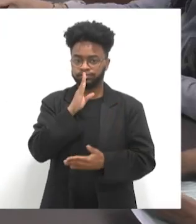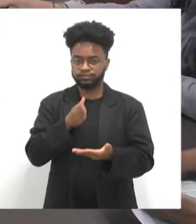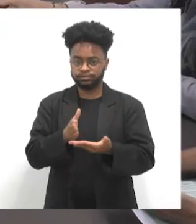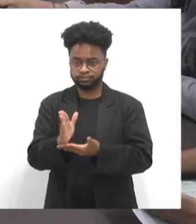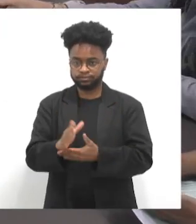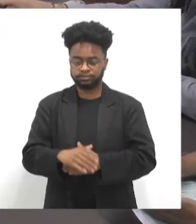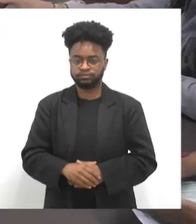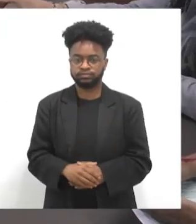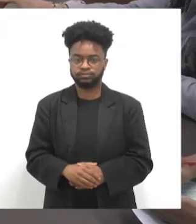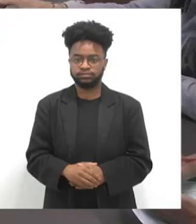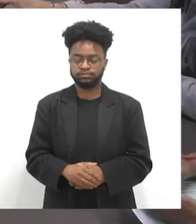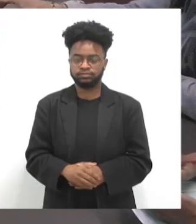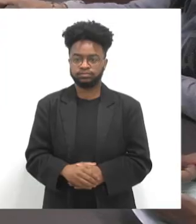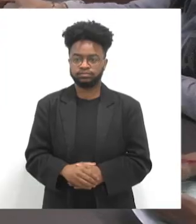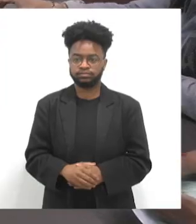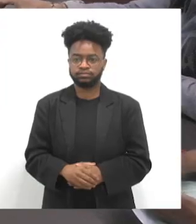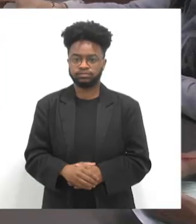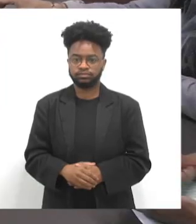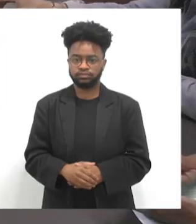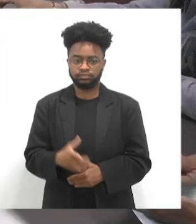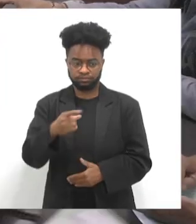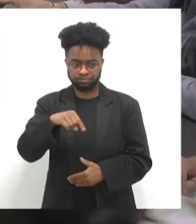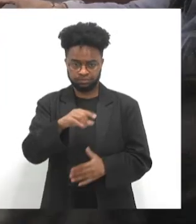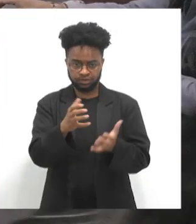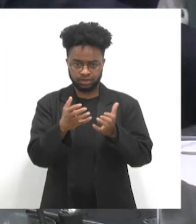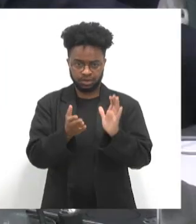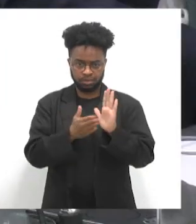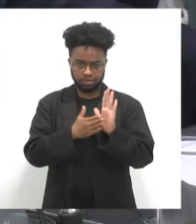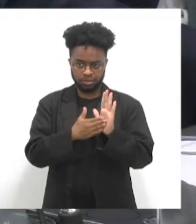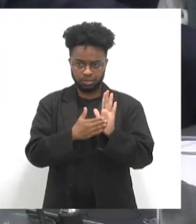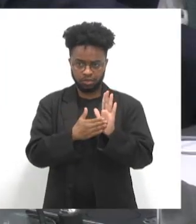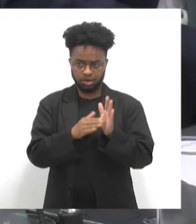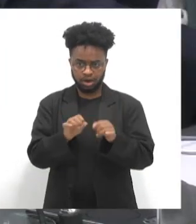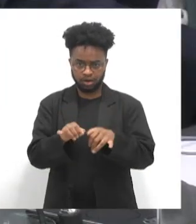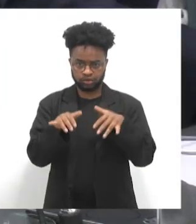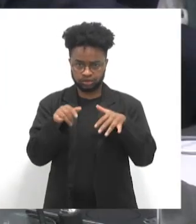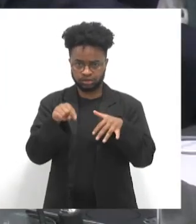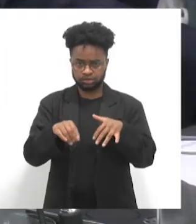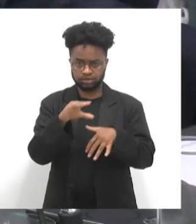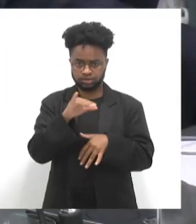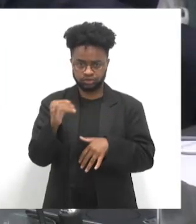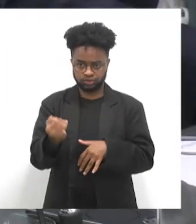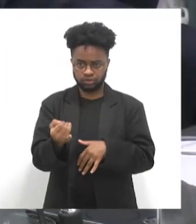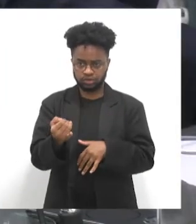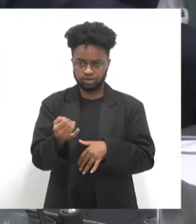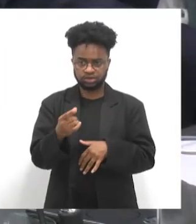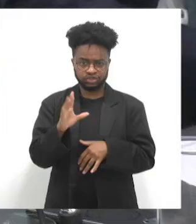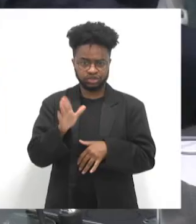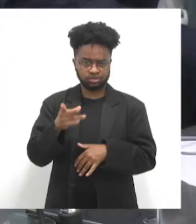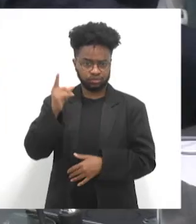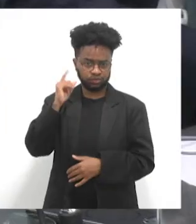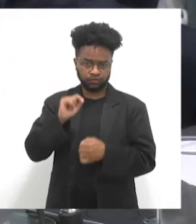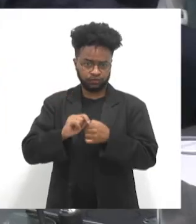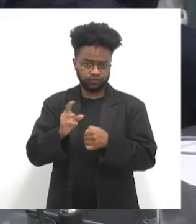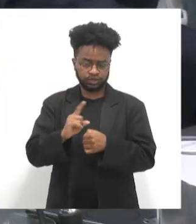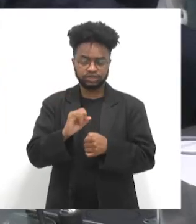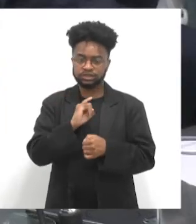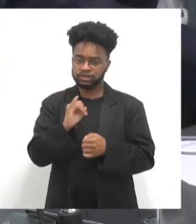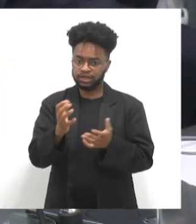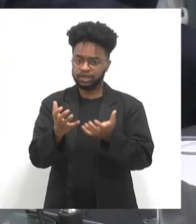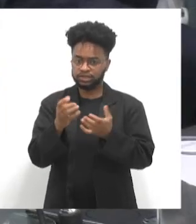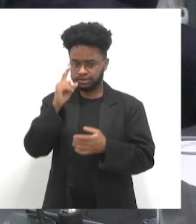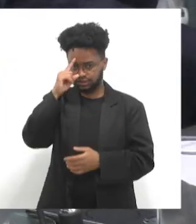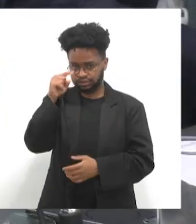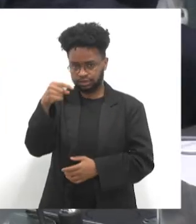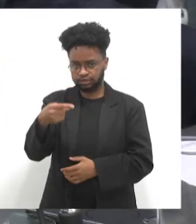Aprovada a realização de audiência. Algum colega quer propor a realização de audiências no âmbito da CCJ? Tem muito tempo que a gente não faz. Então, quem quiser, na próxima